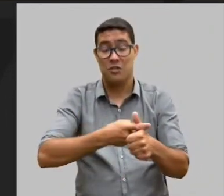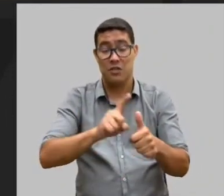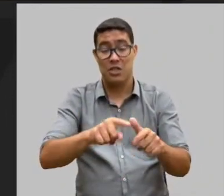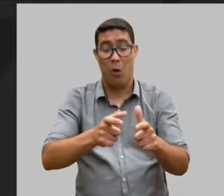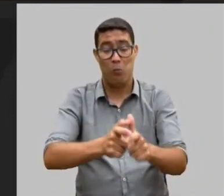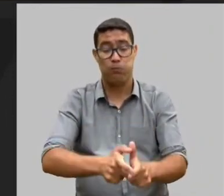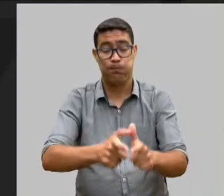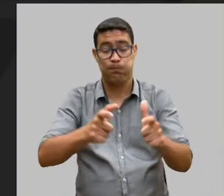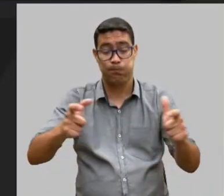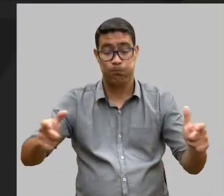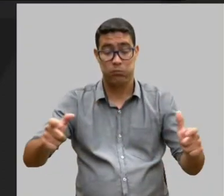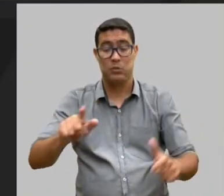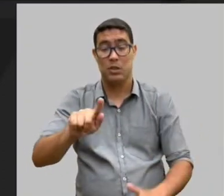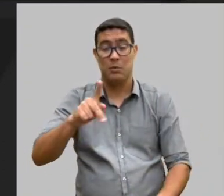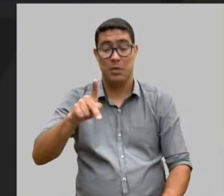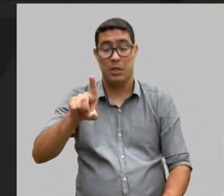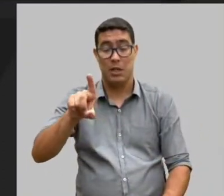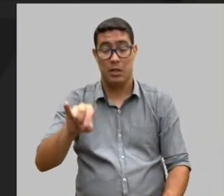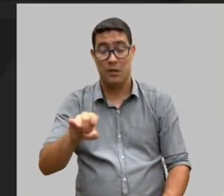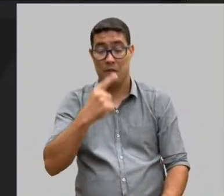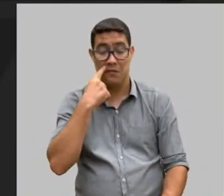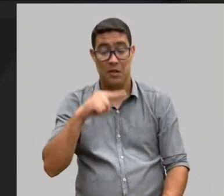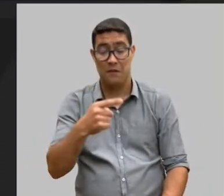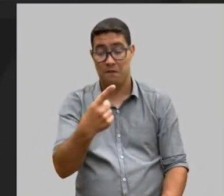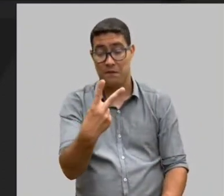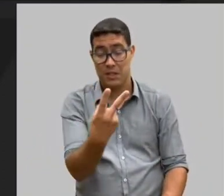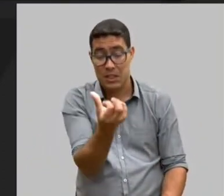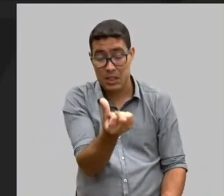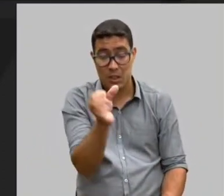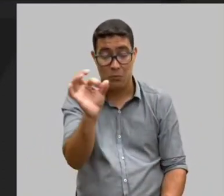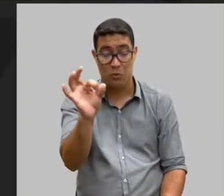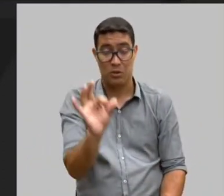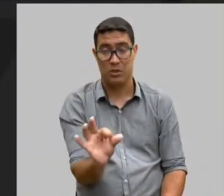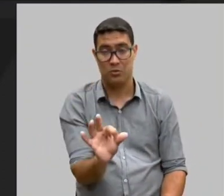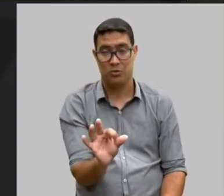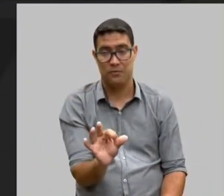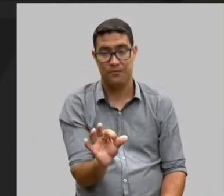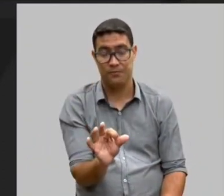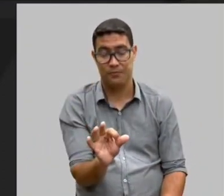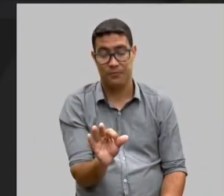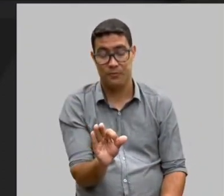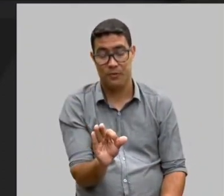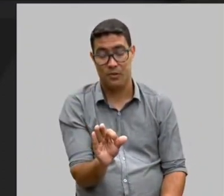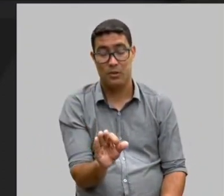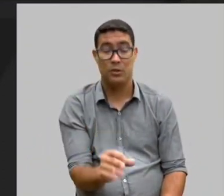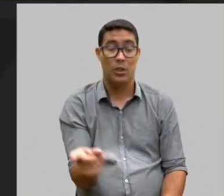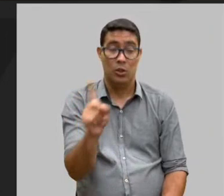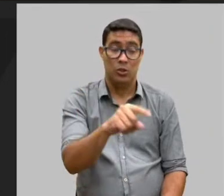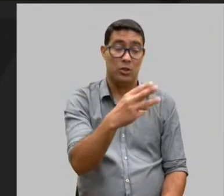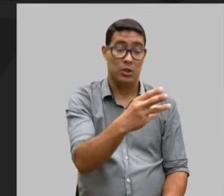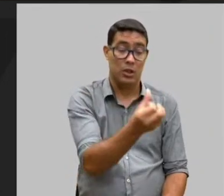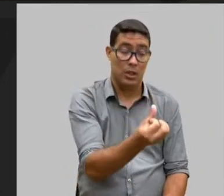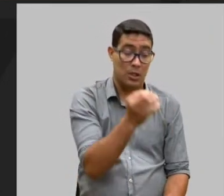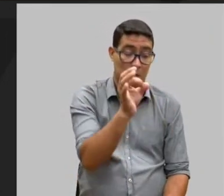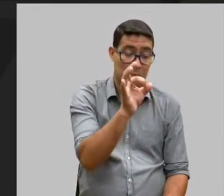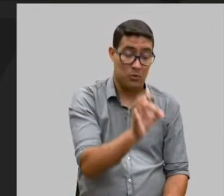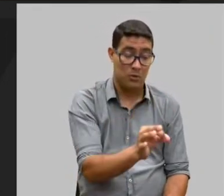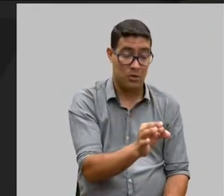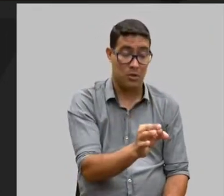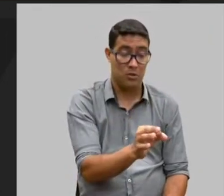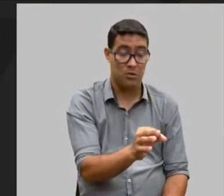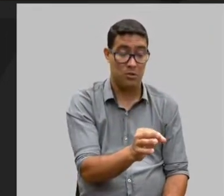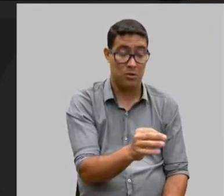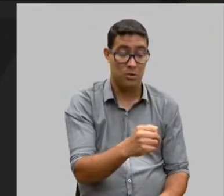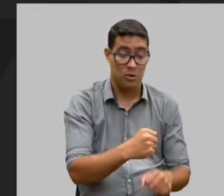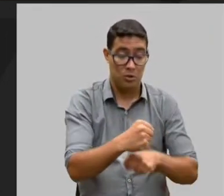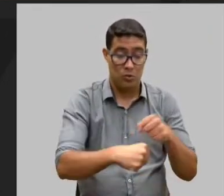igpd 26% então é com mais 8 daria 36% praticamente só no no mês de no ano